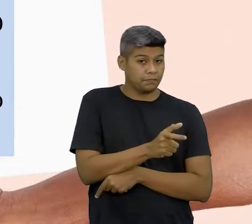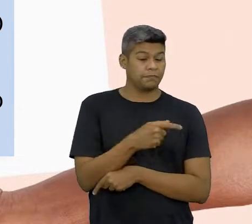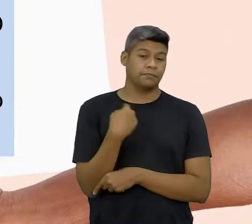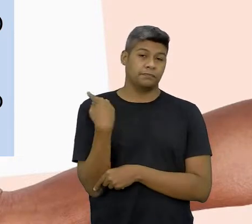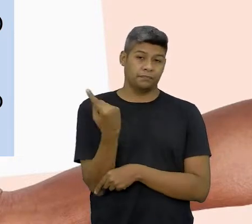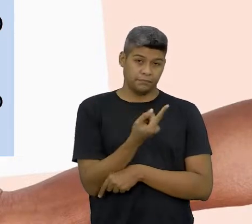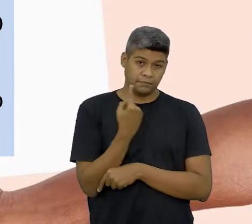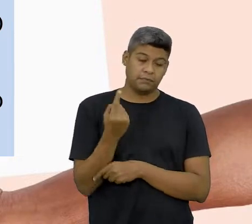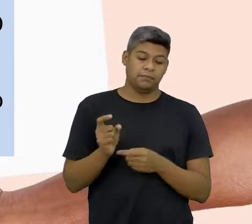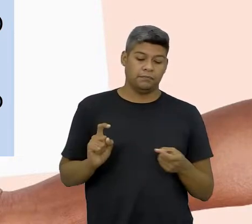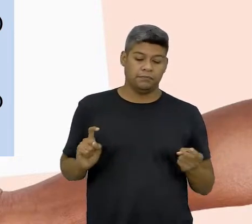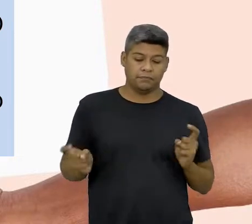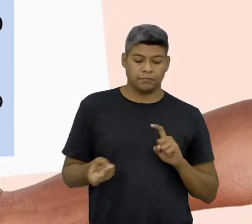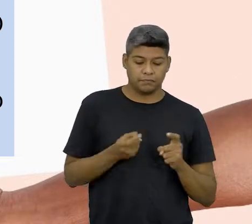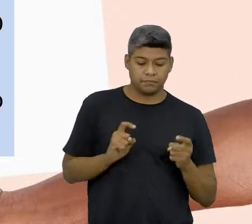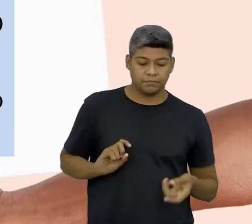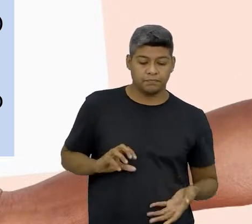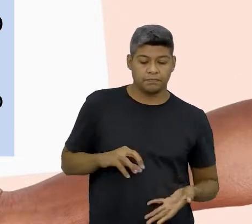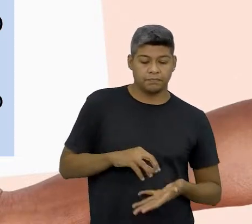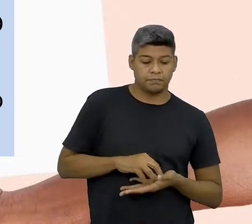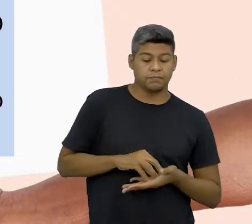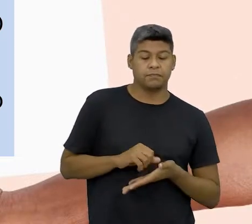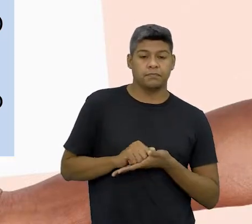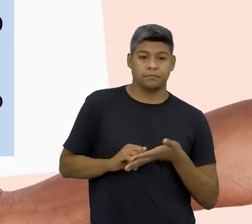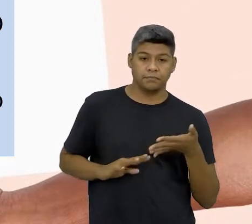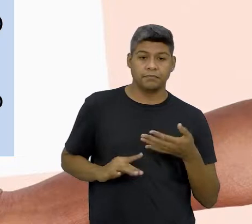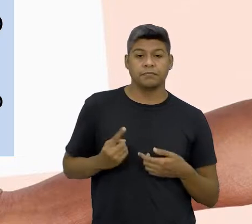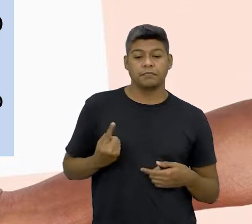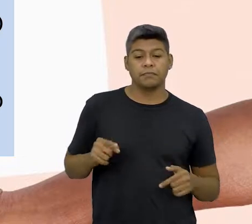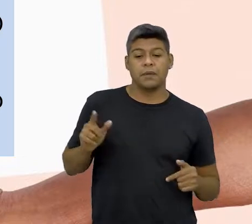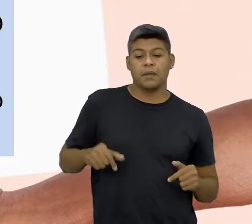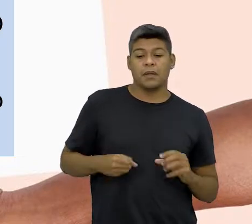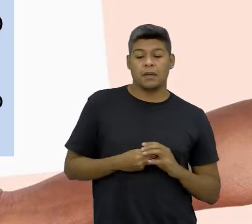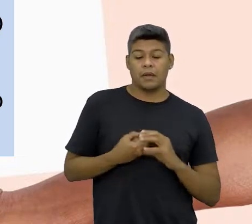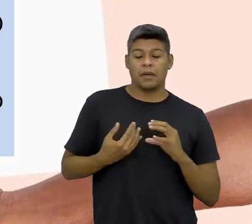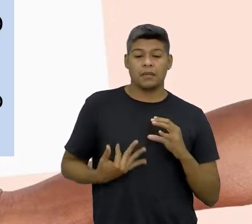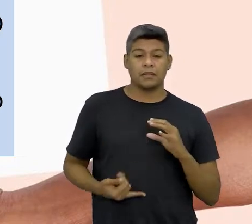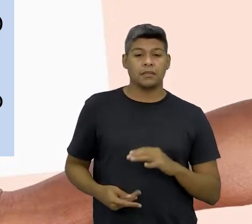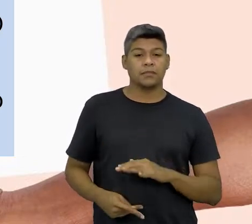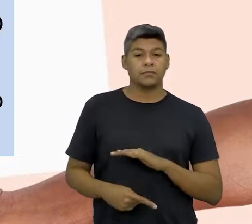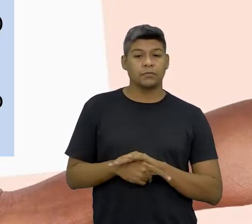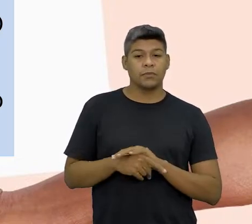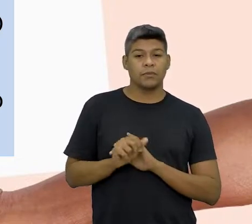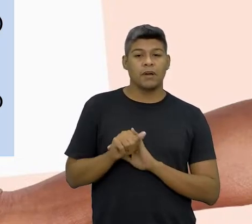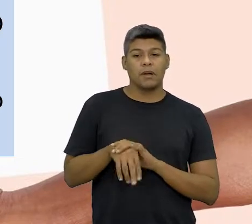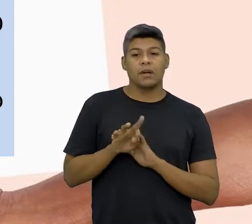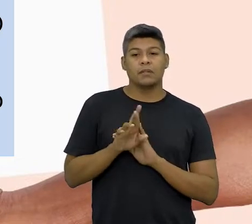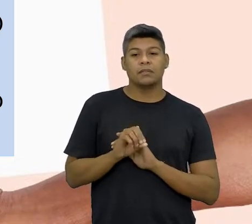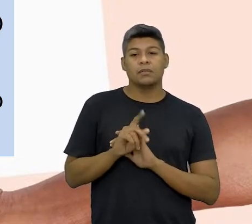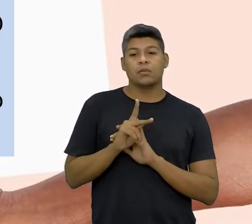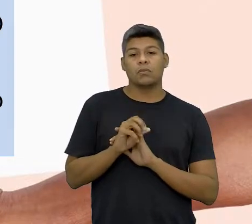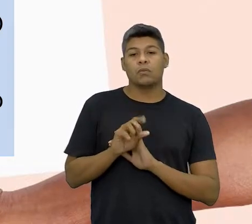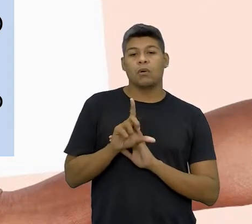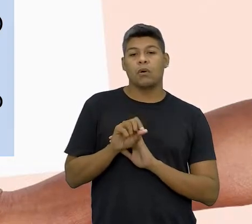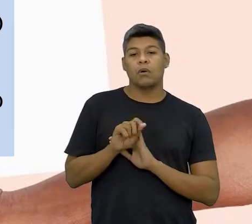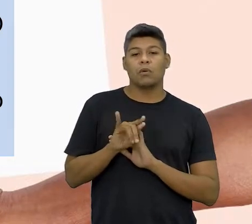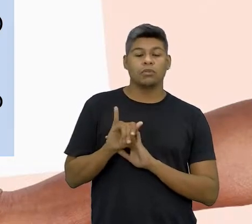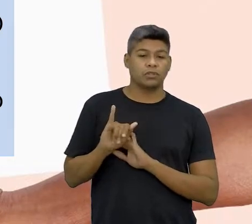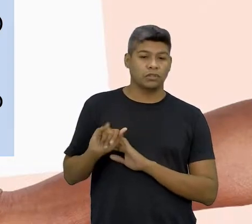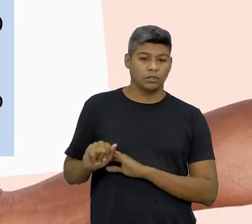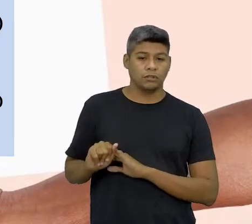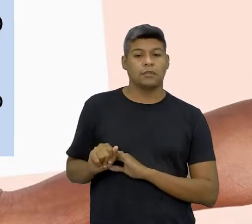discutimos nessa unidade, nessa atividade 1, foi os aspectos relacionados à antropologia, Fabi.